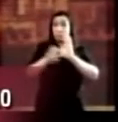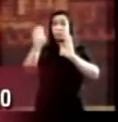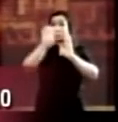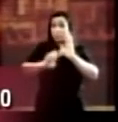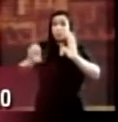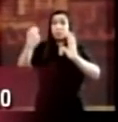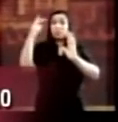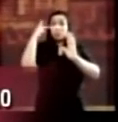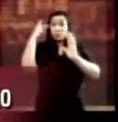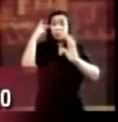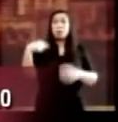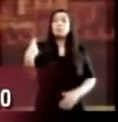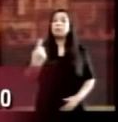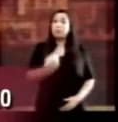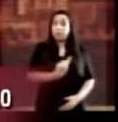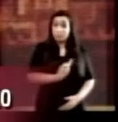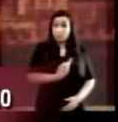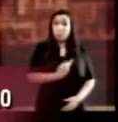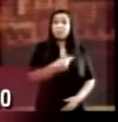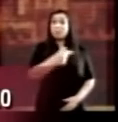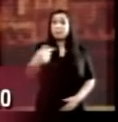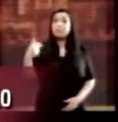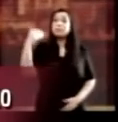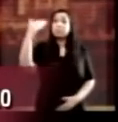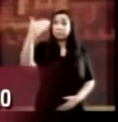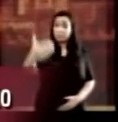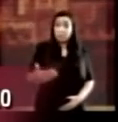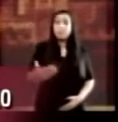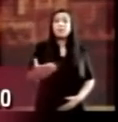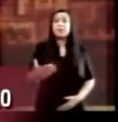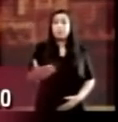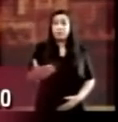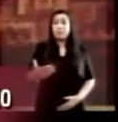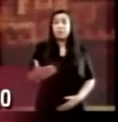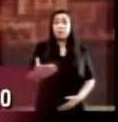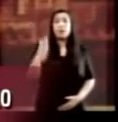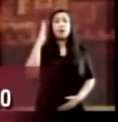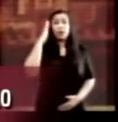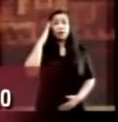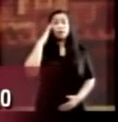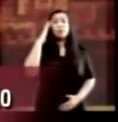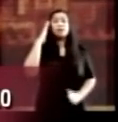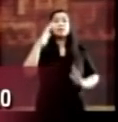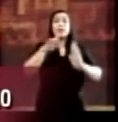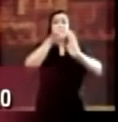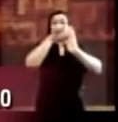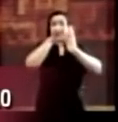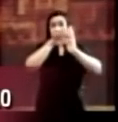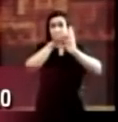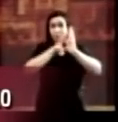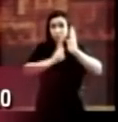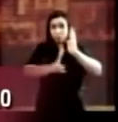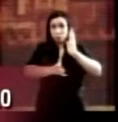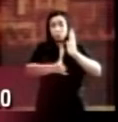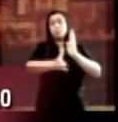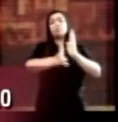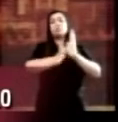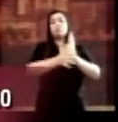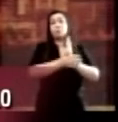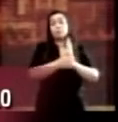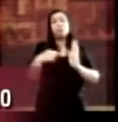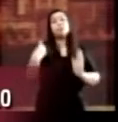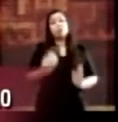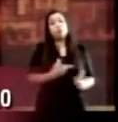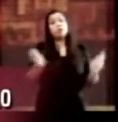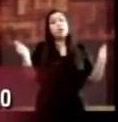e nós, até a semana que vem, acreditávamos que aquela queda fosse persistente e que a